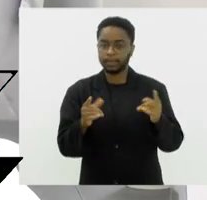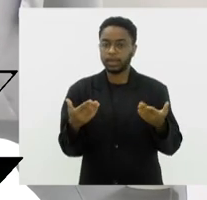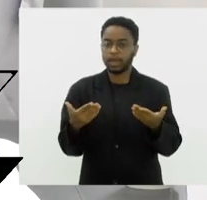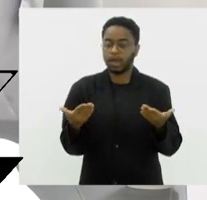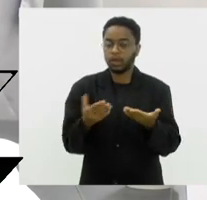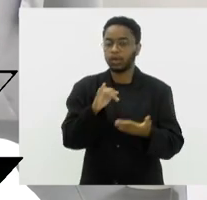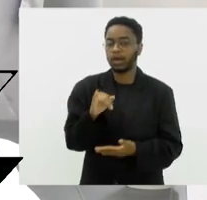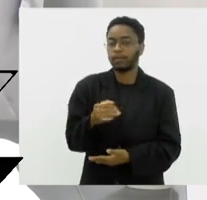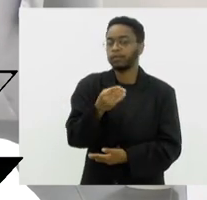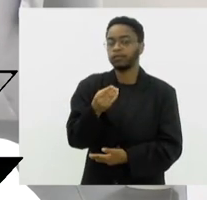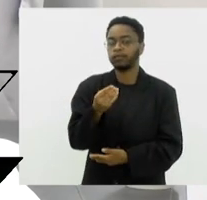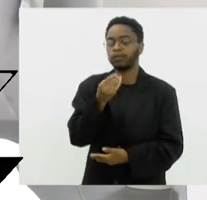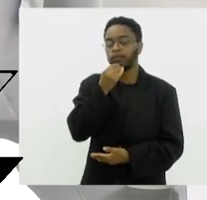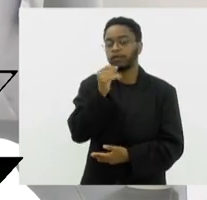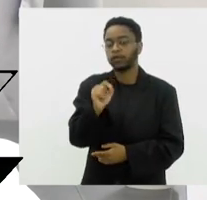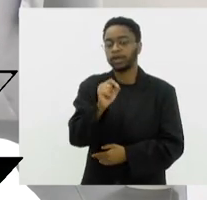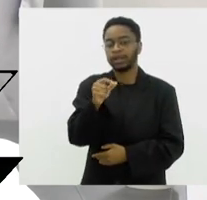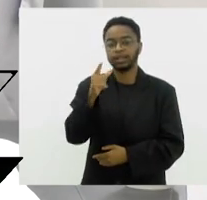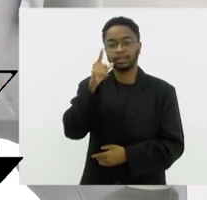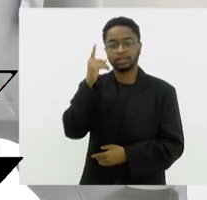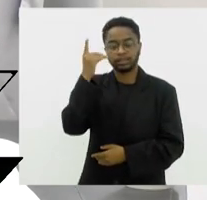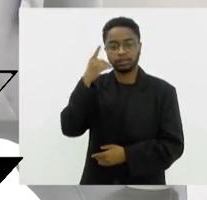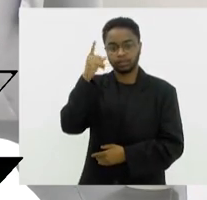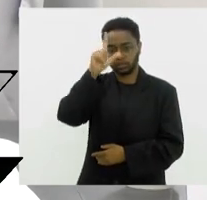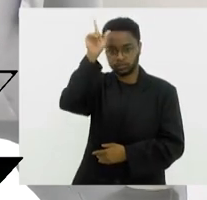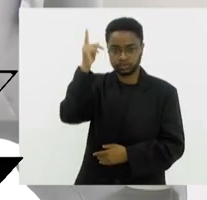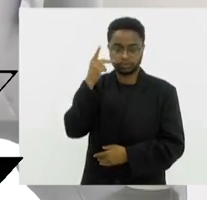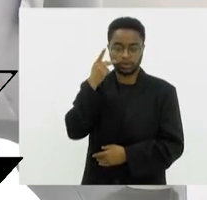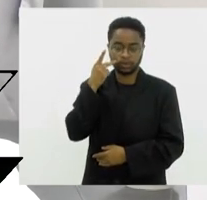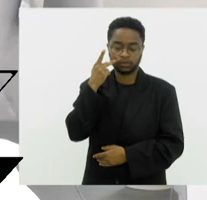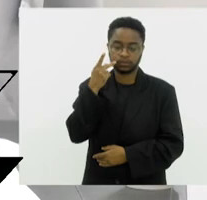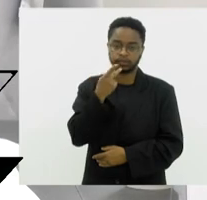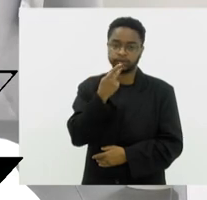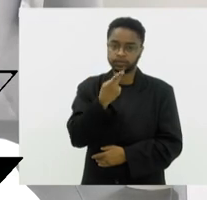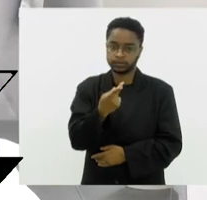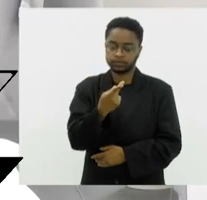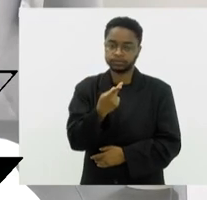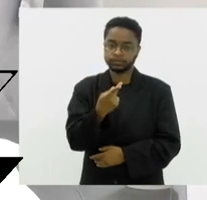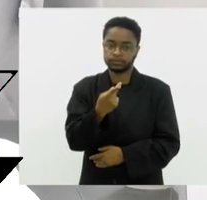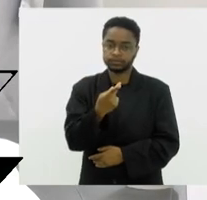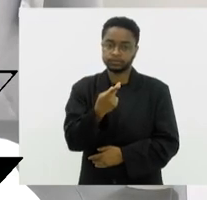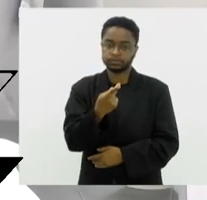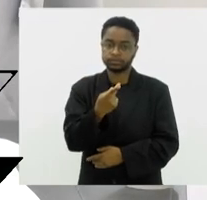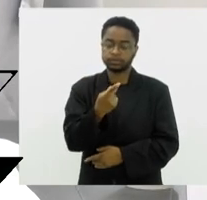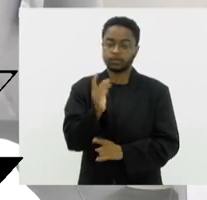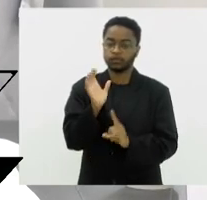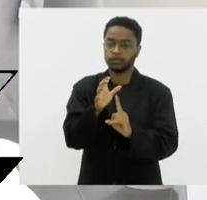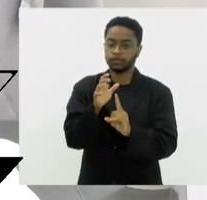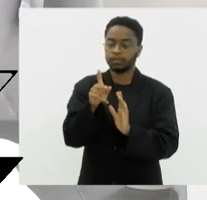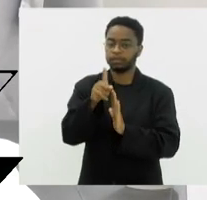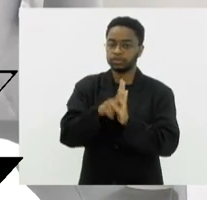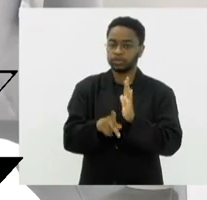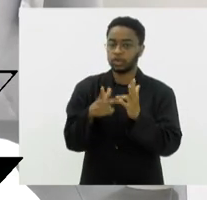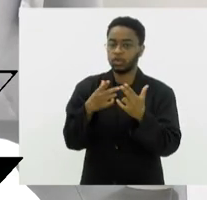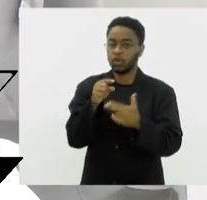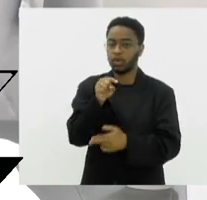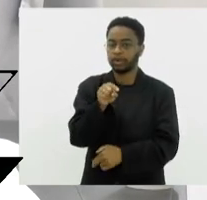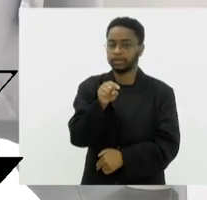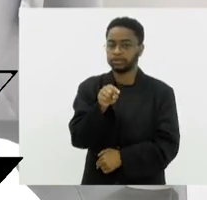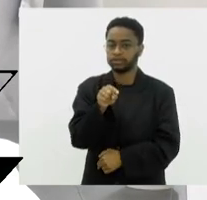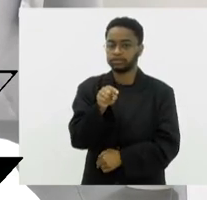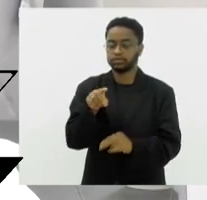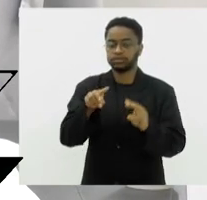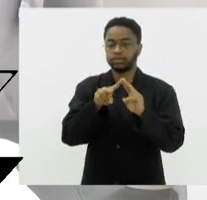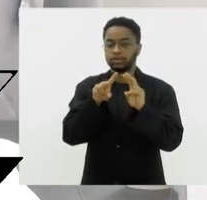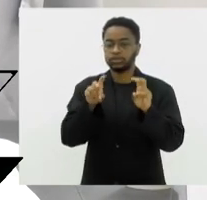porque o que é levantado pelo deputado Luiz Paulo tem impacto nos projetos como esse de